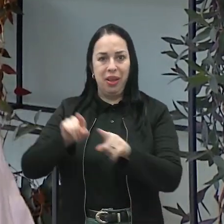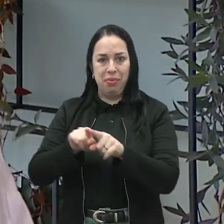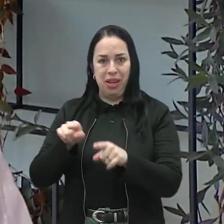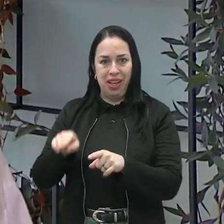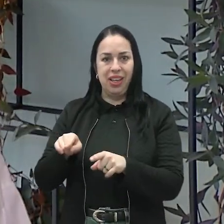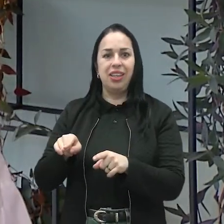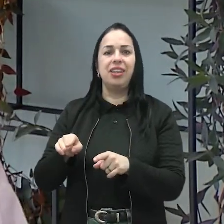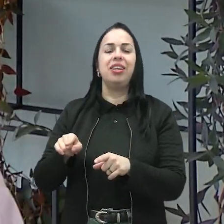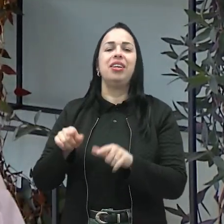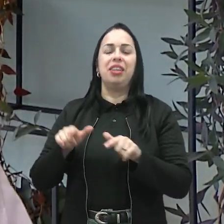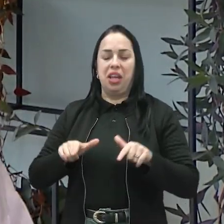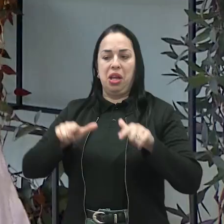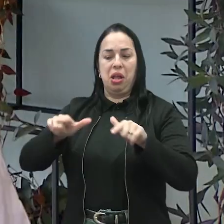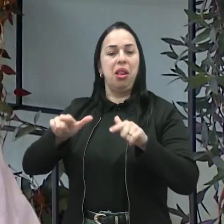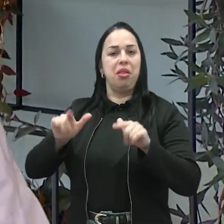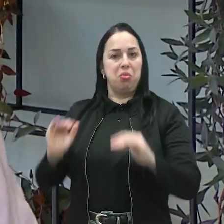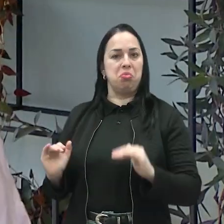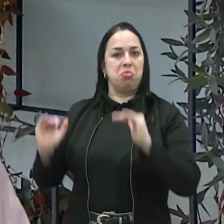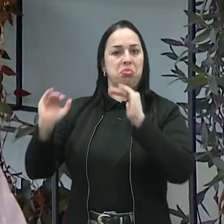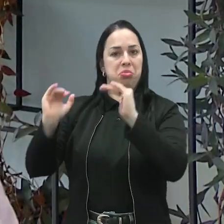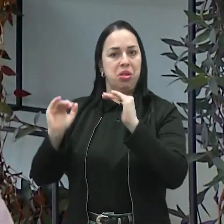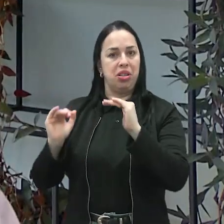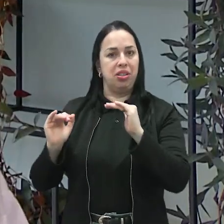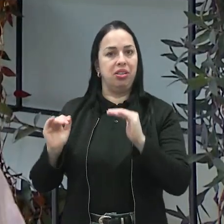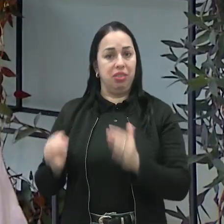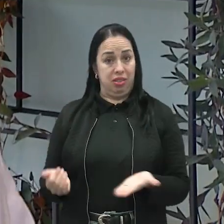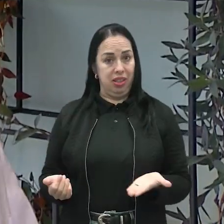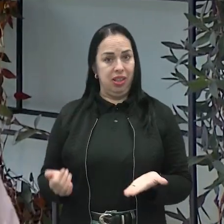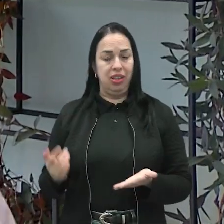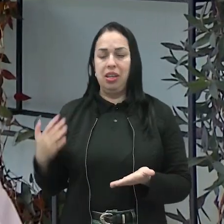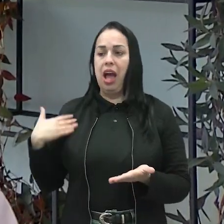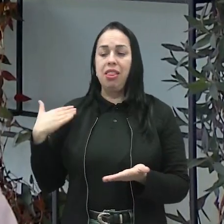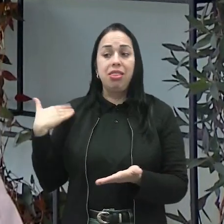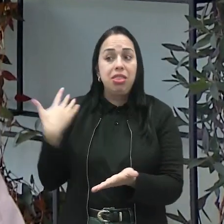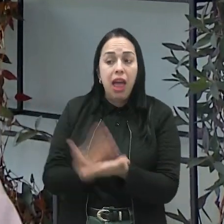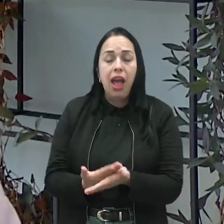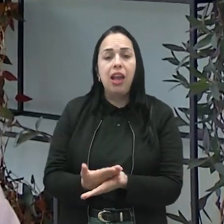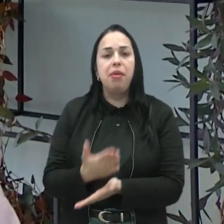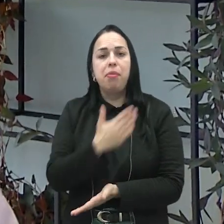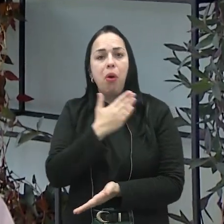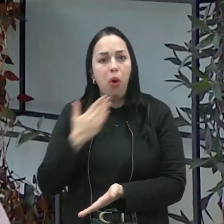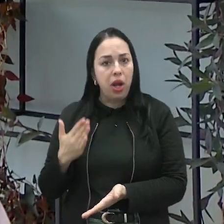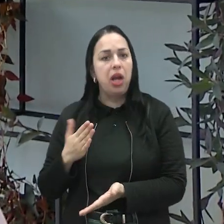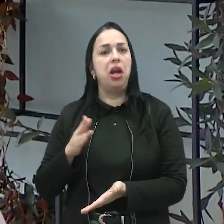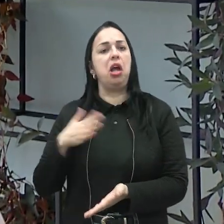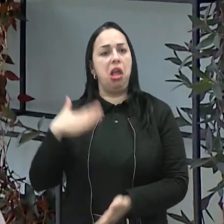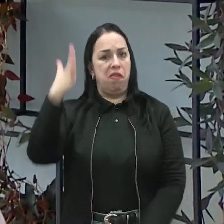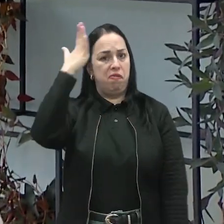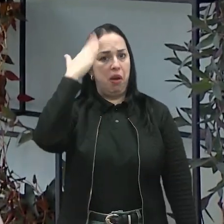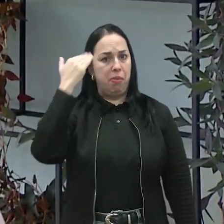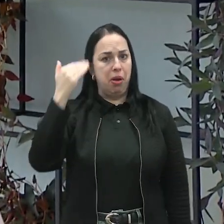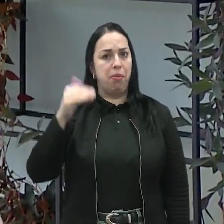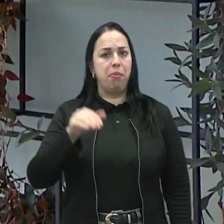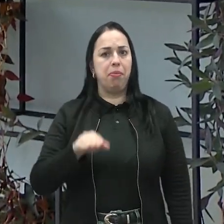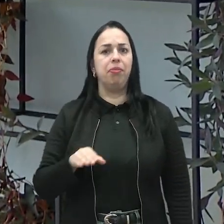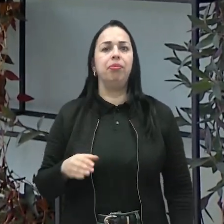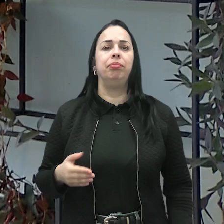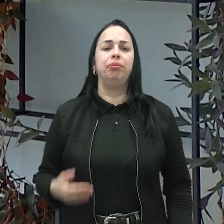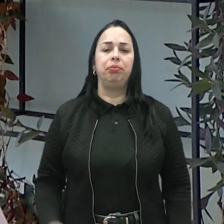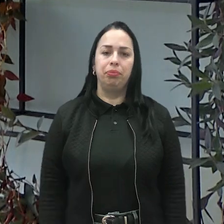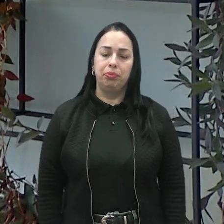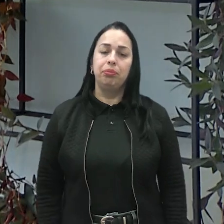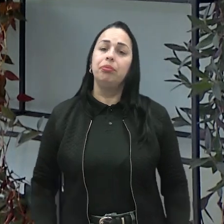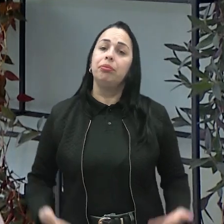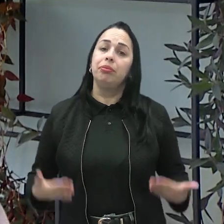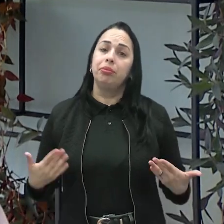República. Então ele tinha um título de nobreza, ficou conhecido como Barão do Rio Branco e usou essa assinatura até o fim da vida dele,